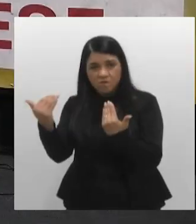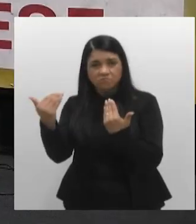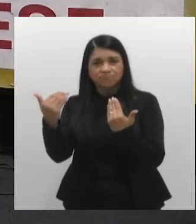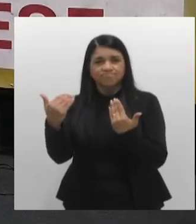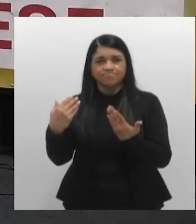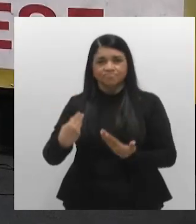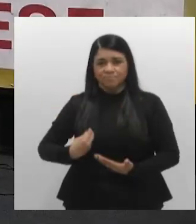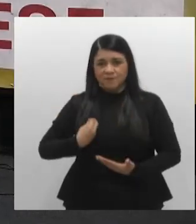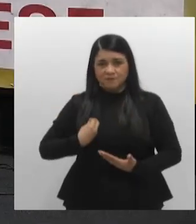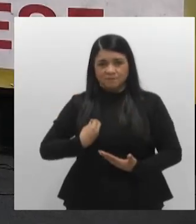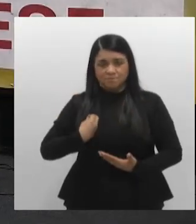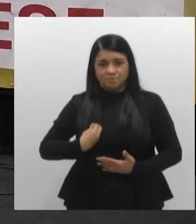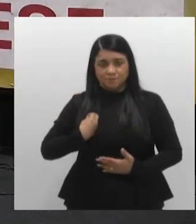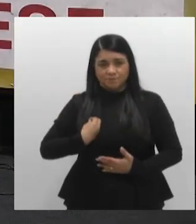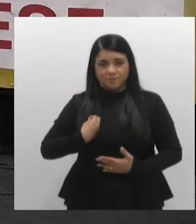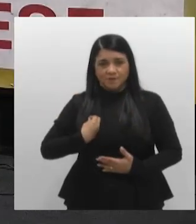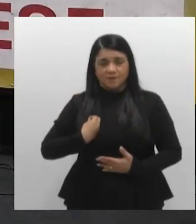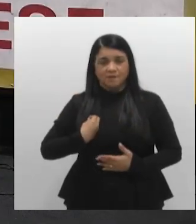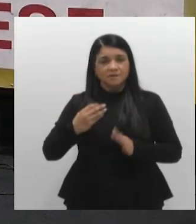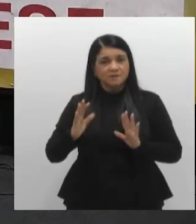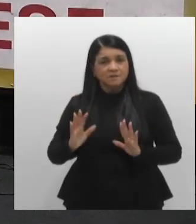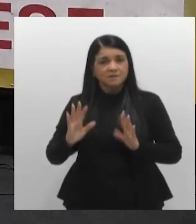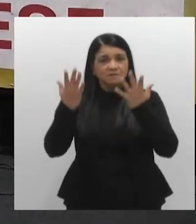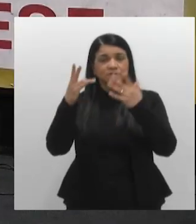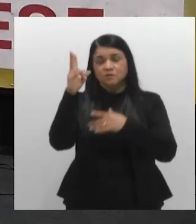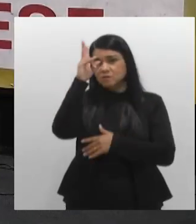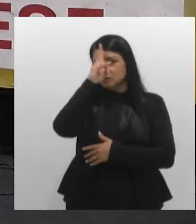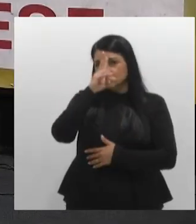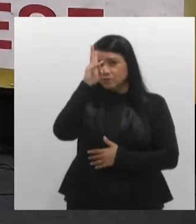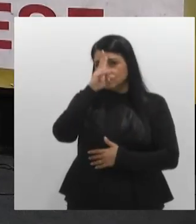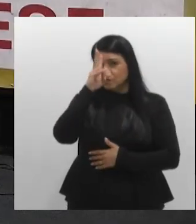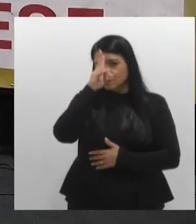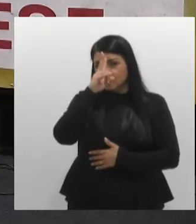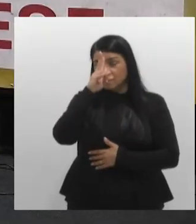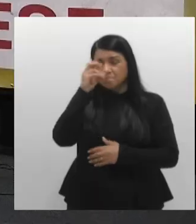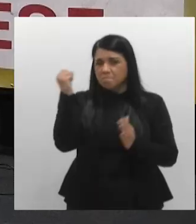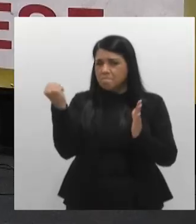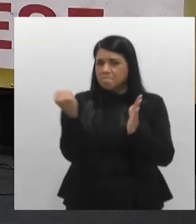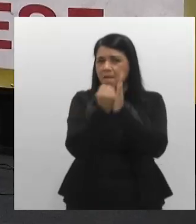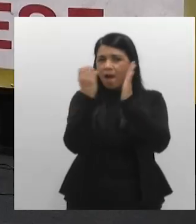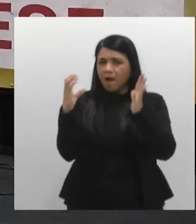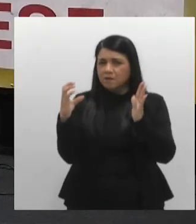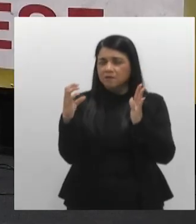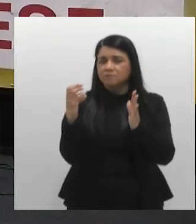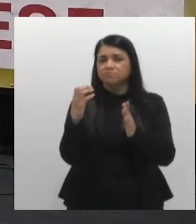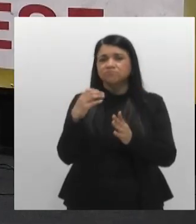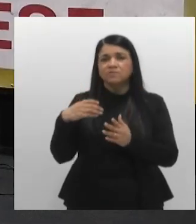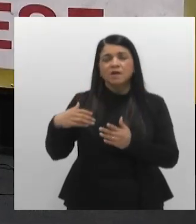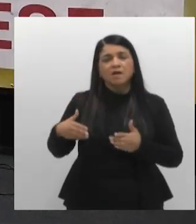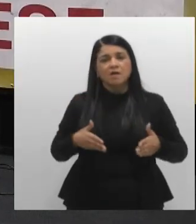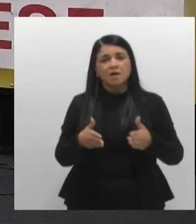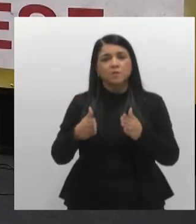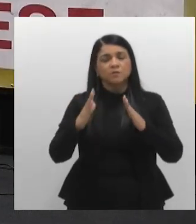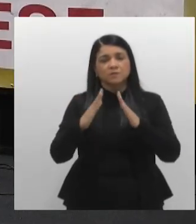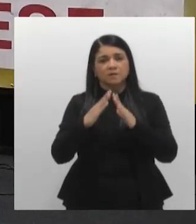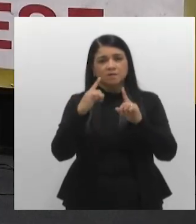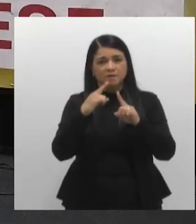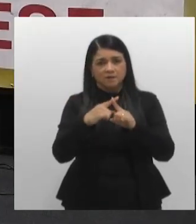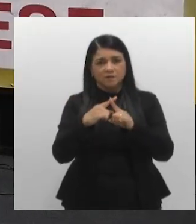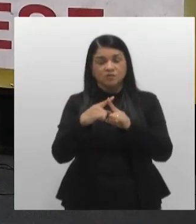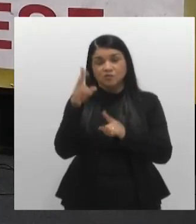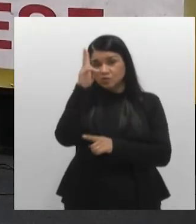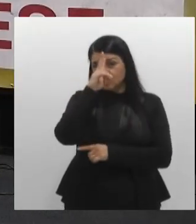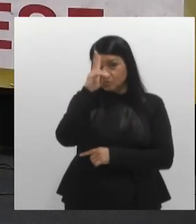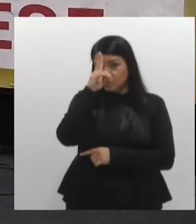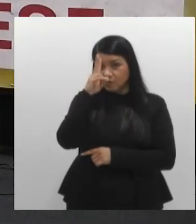aqui e participar desta celebração histórica que marca a caminhada da Igreja no Rio de Janeiro,